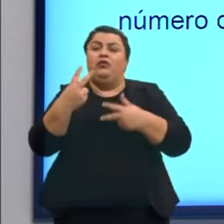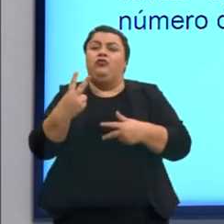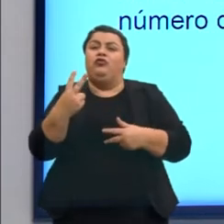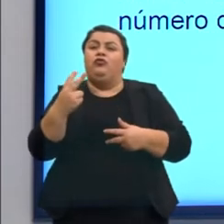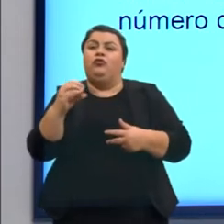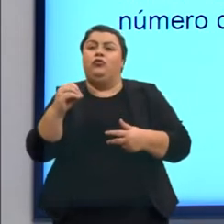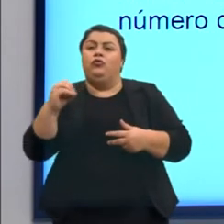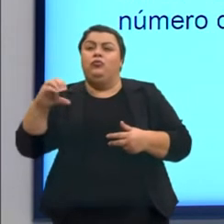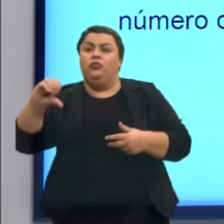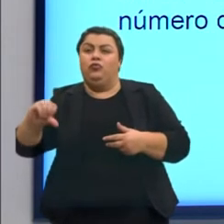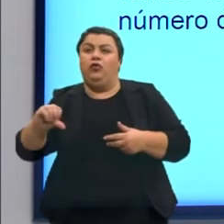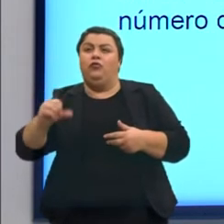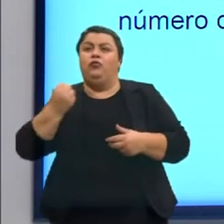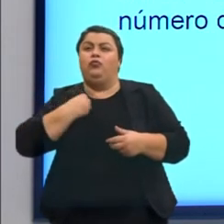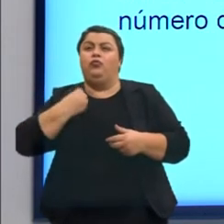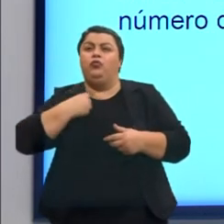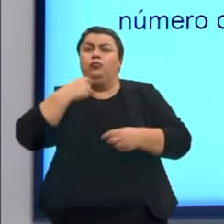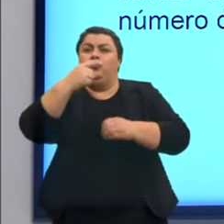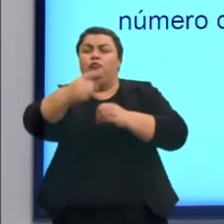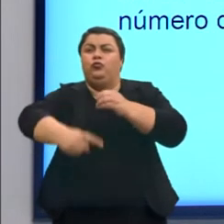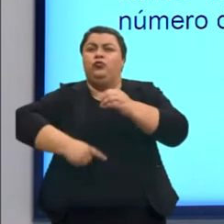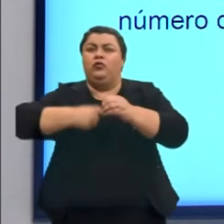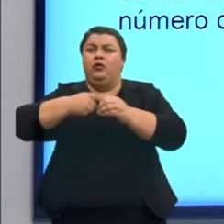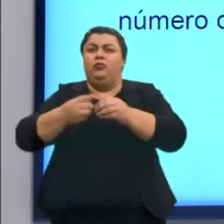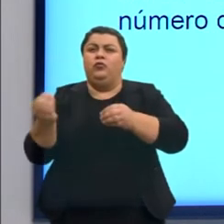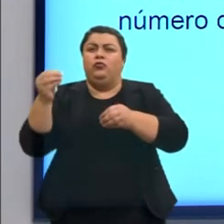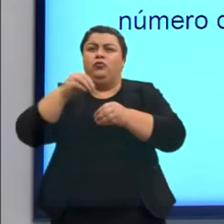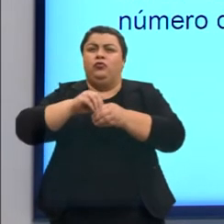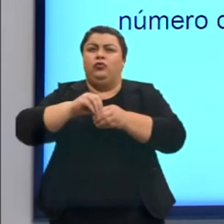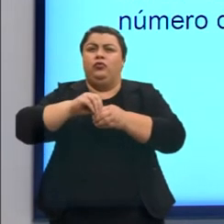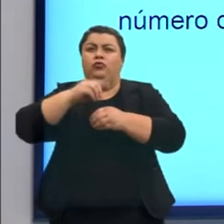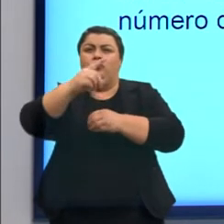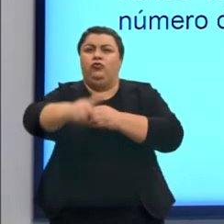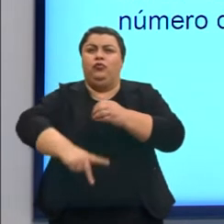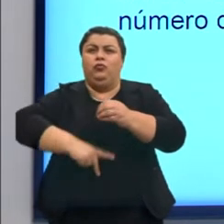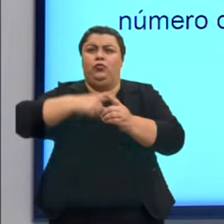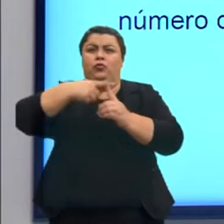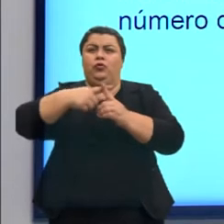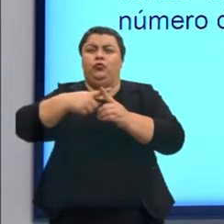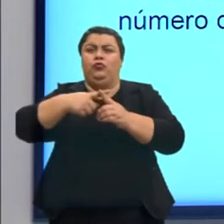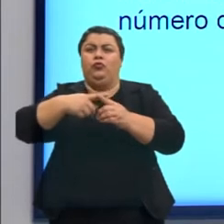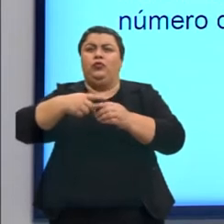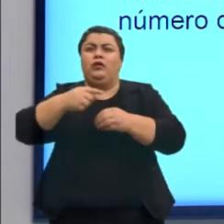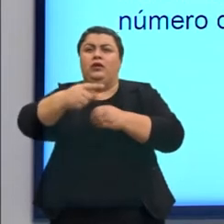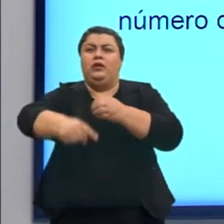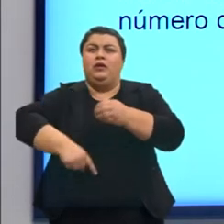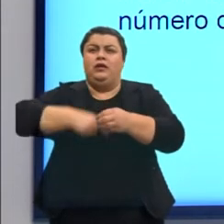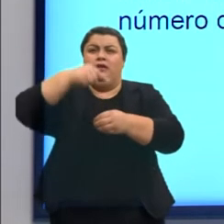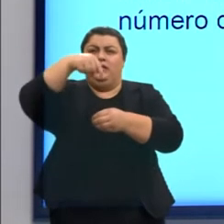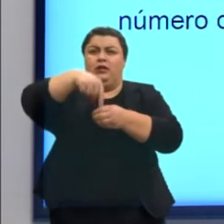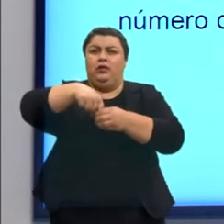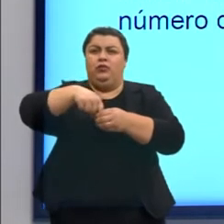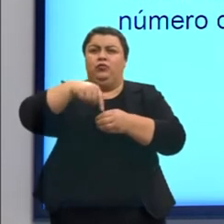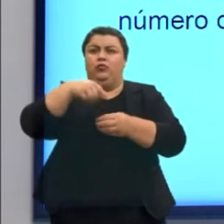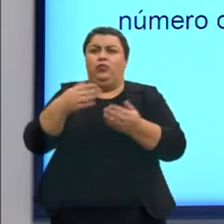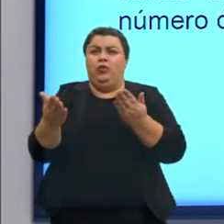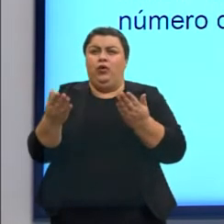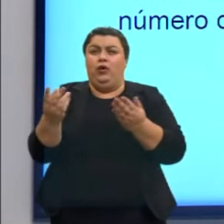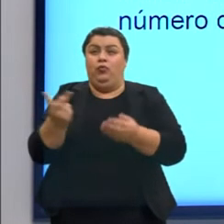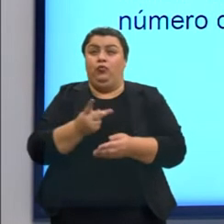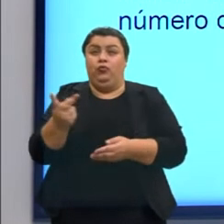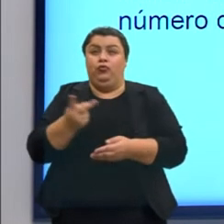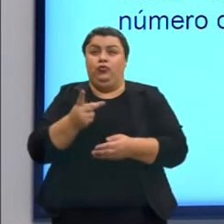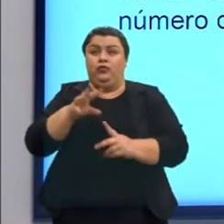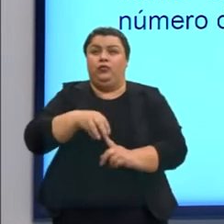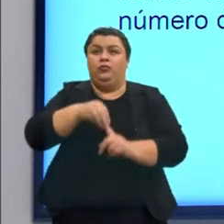os núcleos dos átomos são constituídos de prótons e nêutrons sendo ambos os principais responsáveis